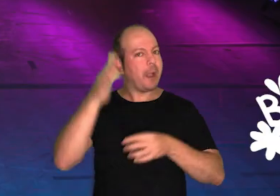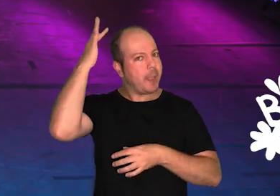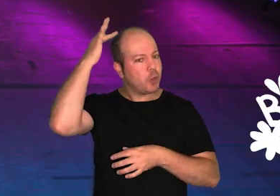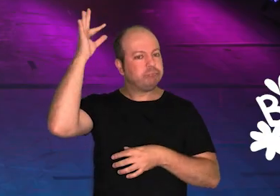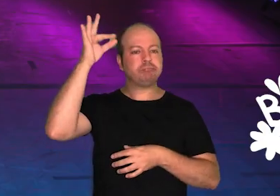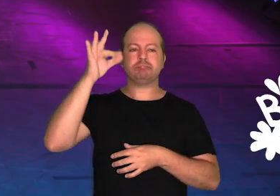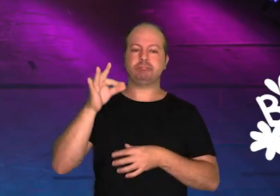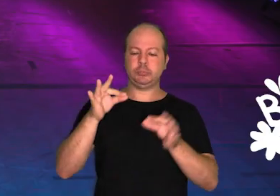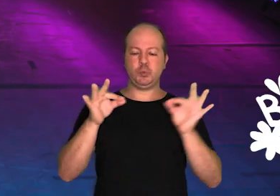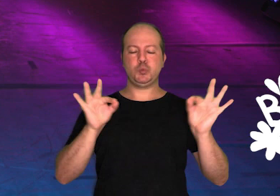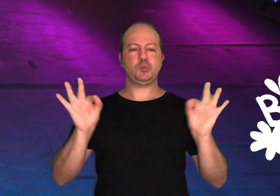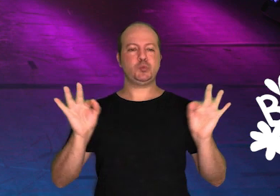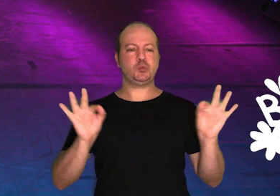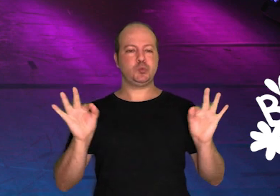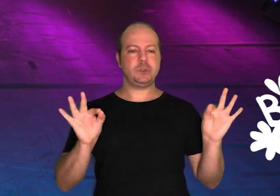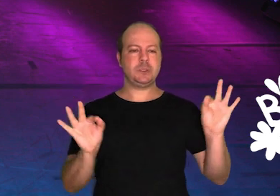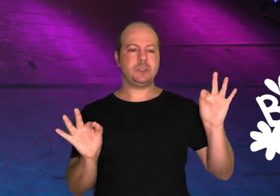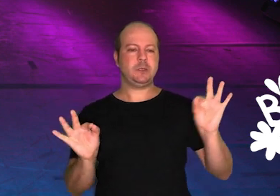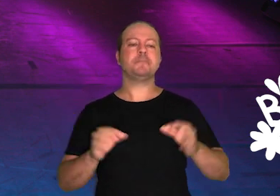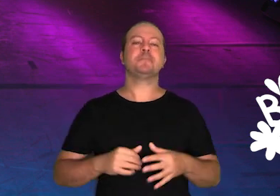cabelo, puxa.